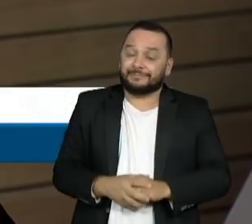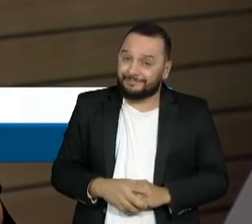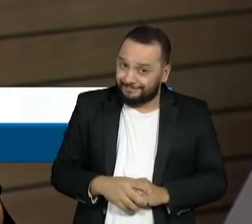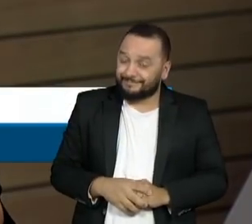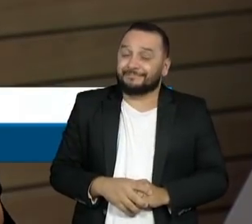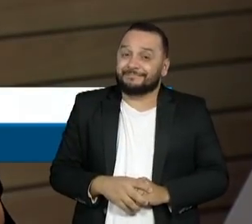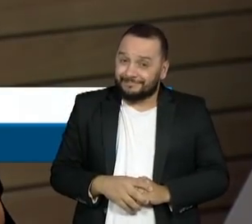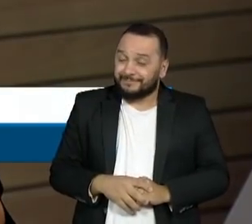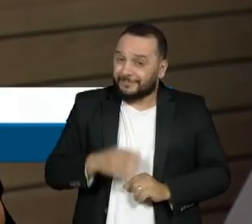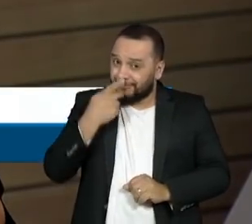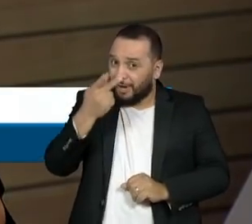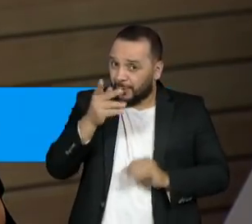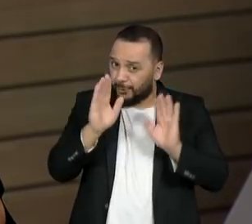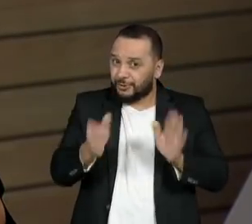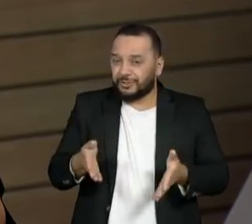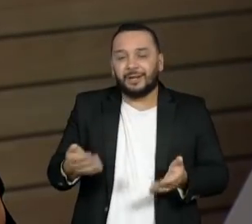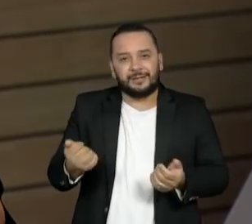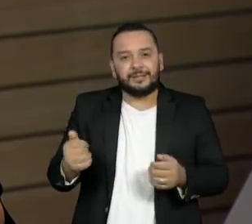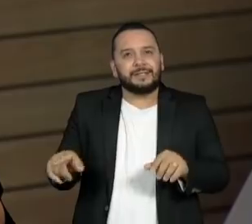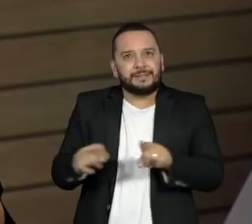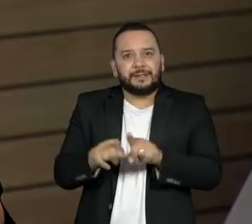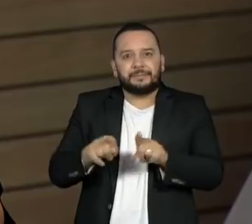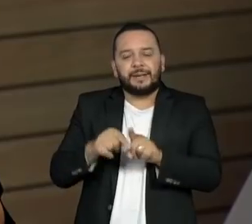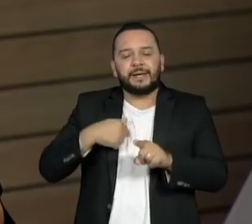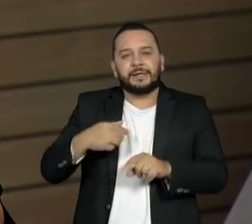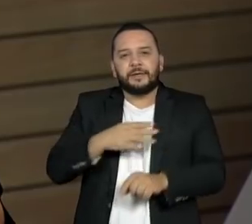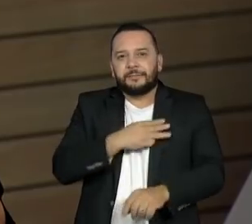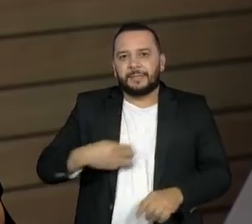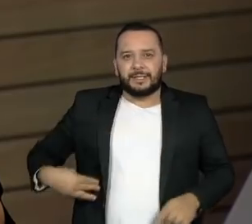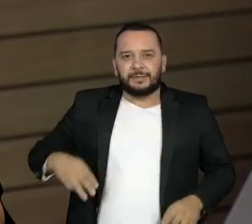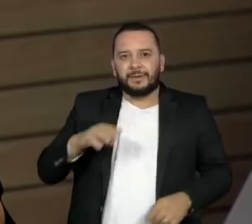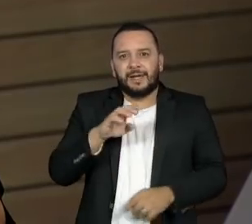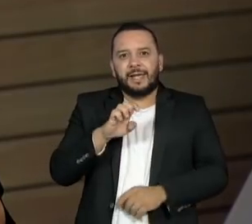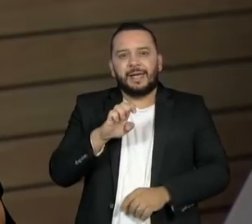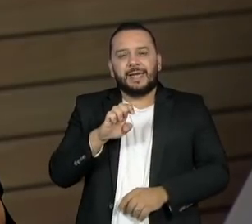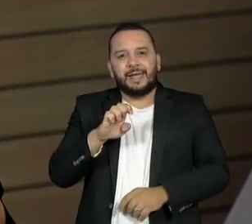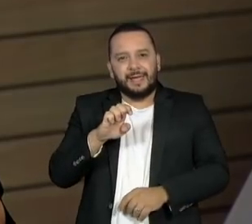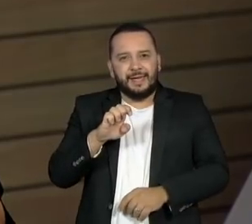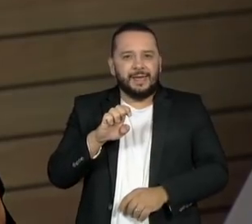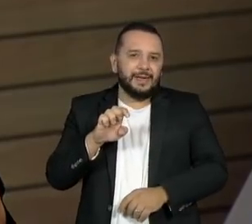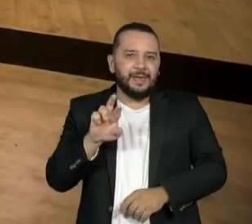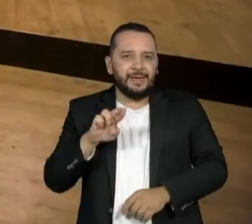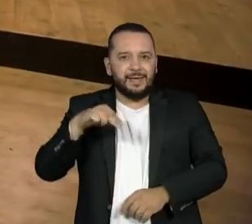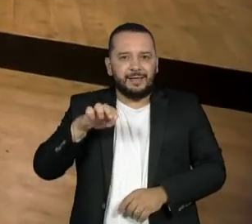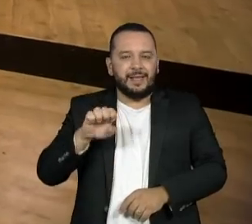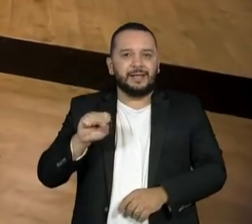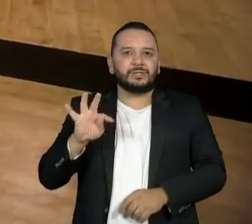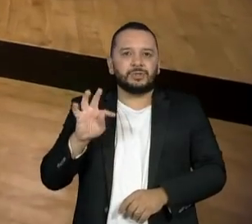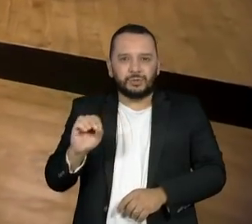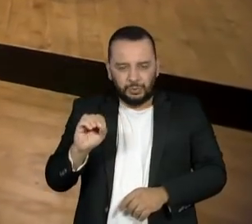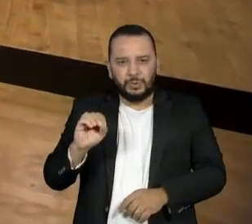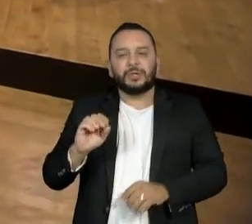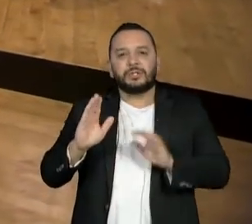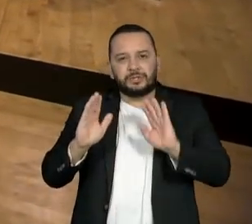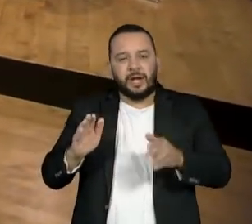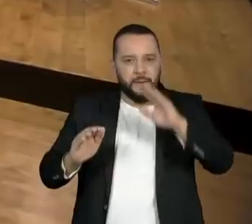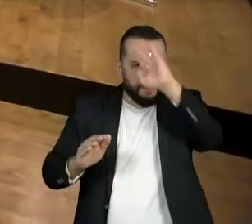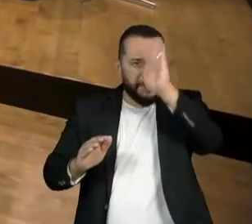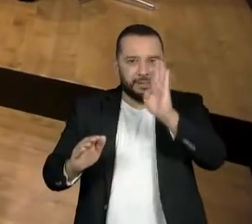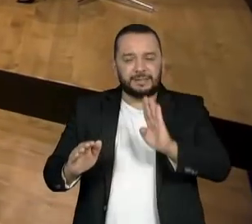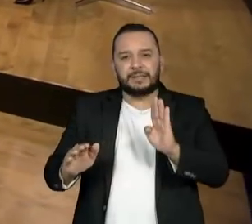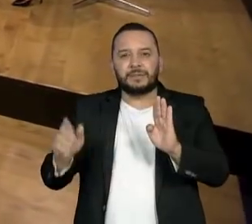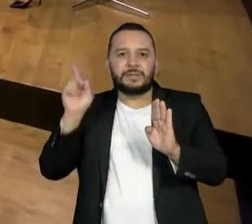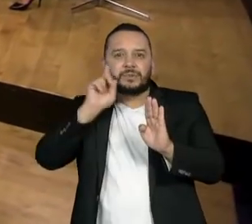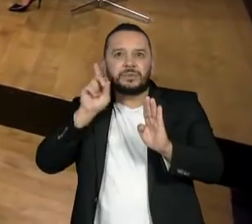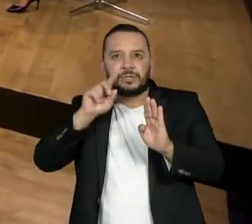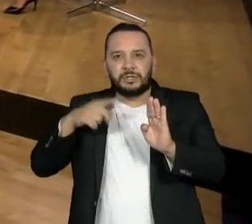acho, recentemente o ministro Ernesto Araújo disse que o Brasil se orgulhava de ser um pária ao lado dos Estados Unidos, né, porque estava isolado